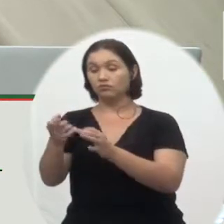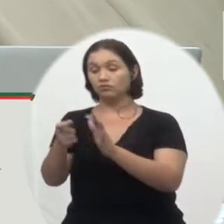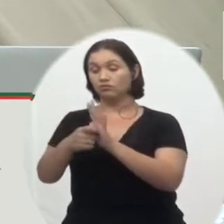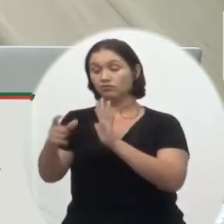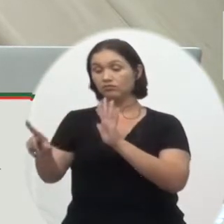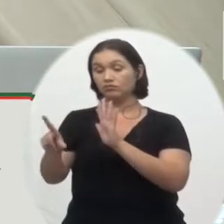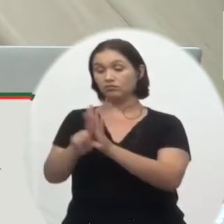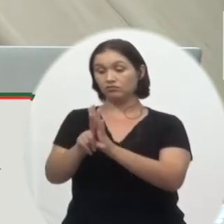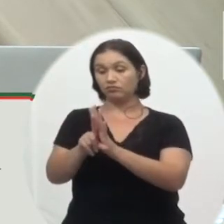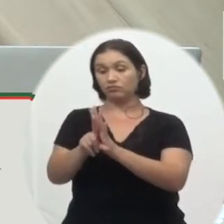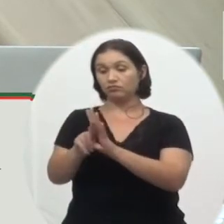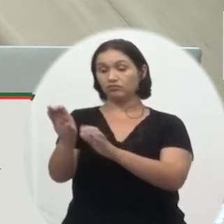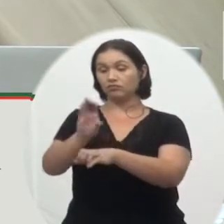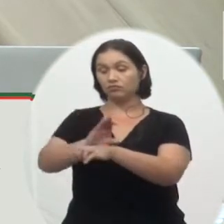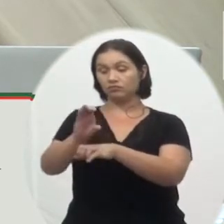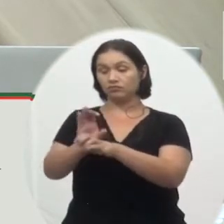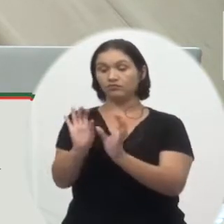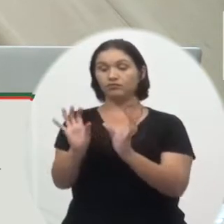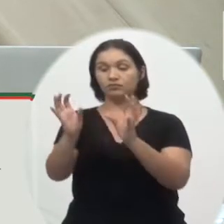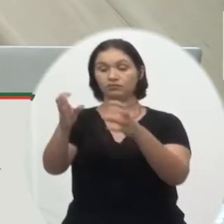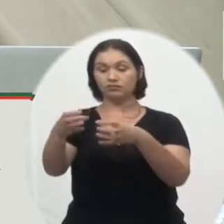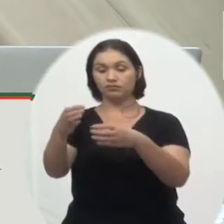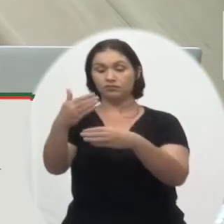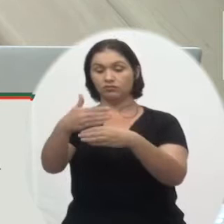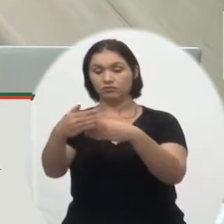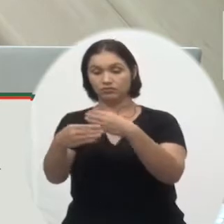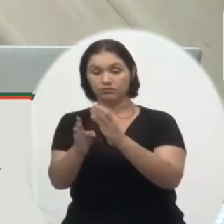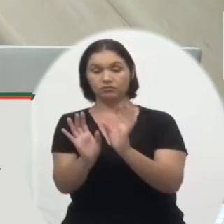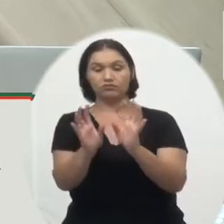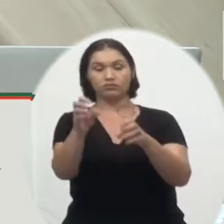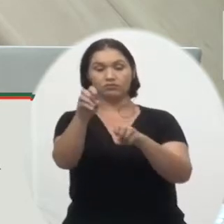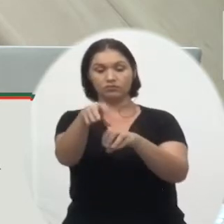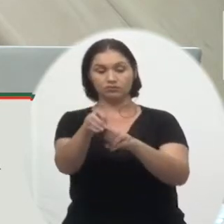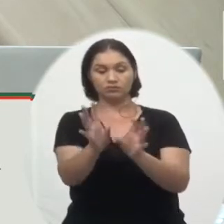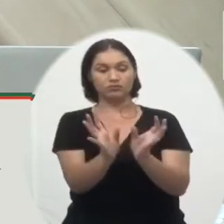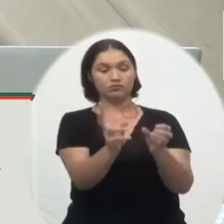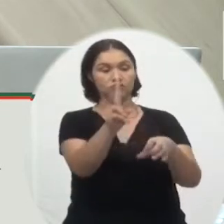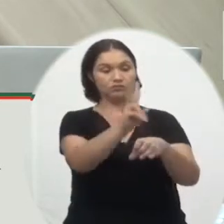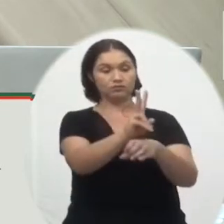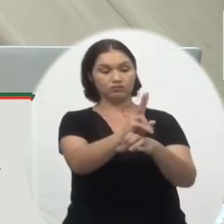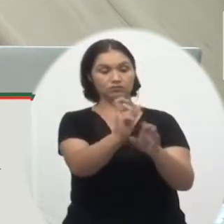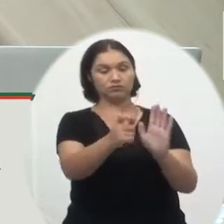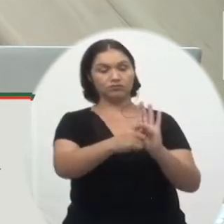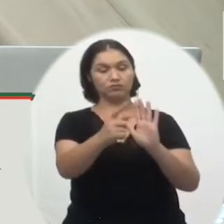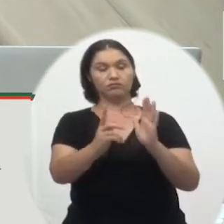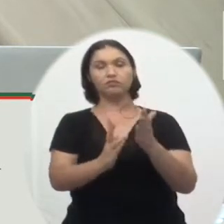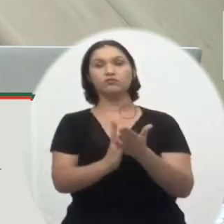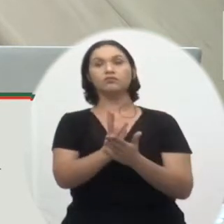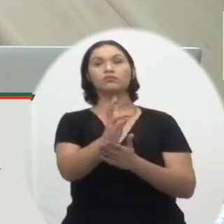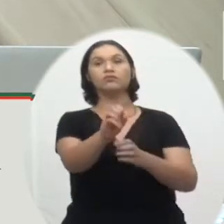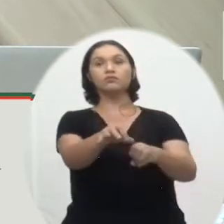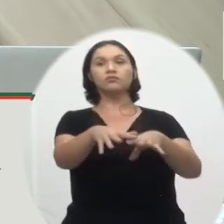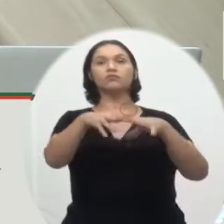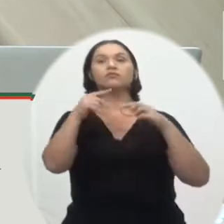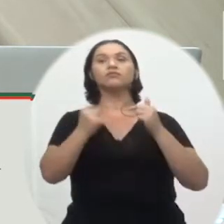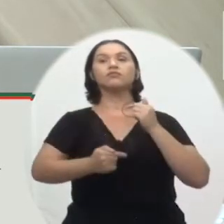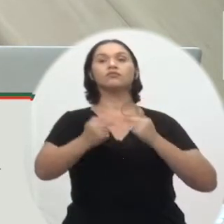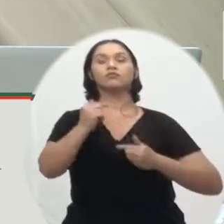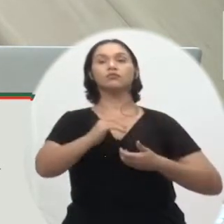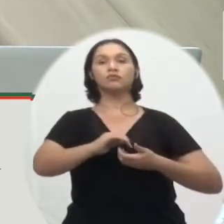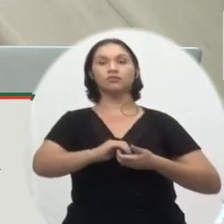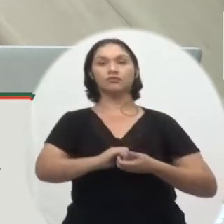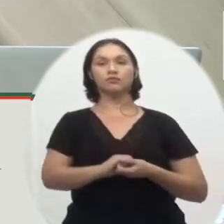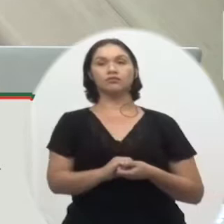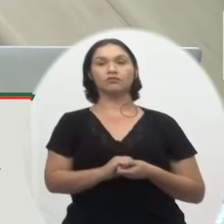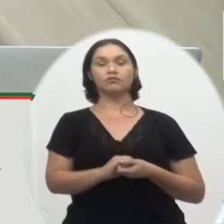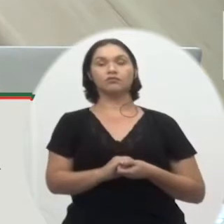opinou pela legalidade e constitucionalidade. As Comissões de Obras, de Educação e de Fiscalização opinaram pela aprovação,